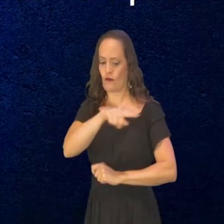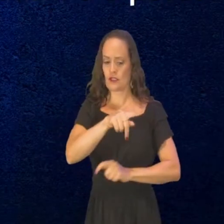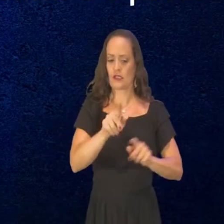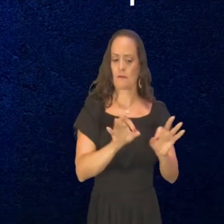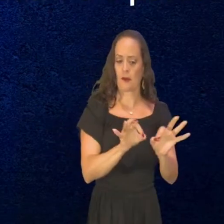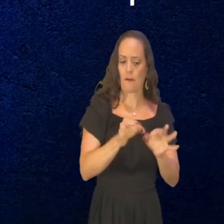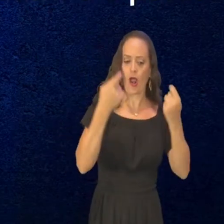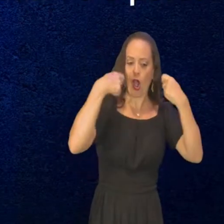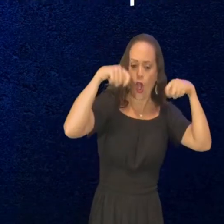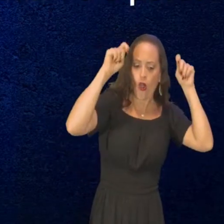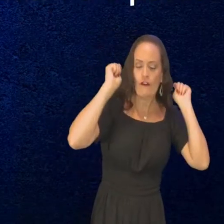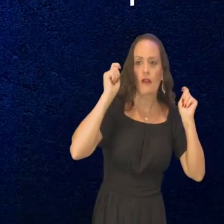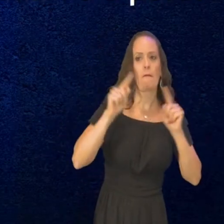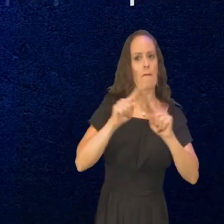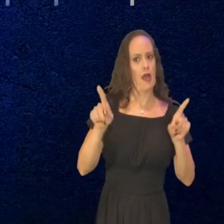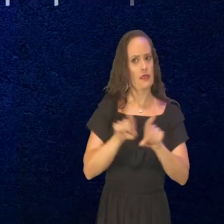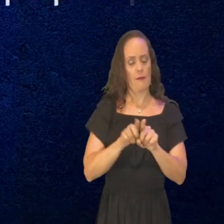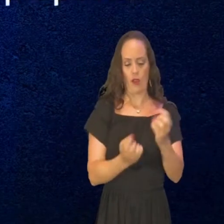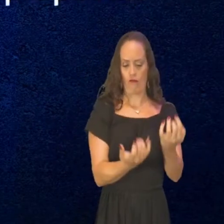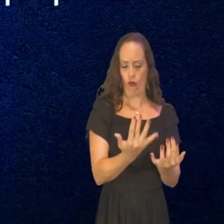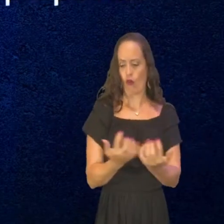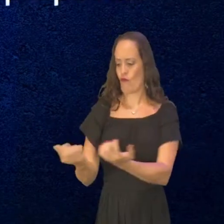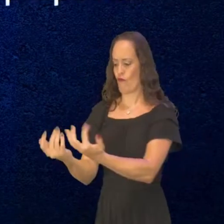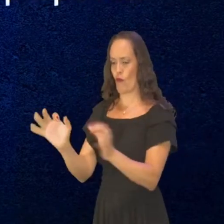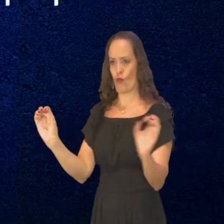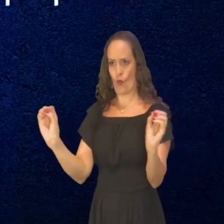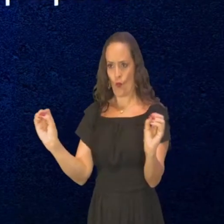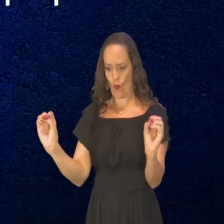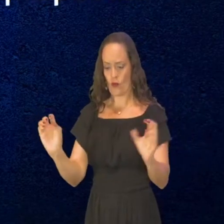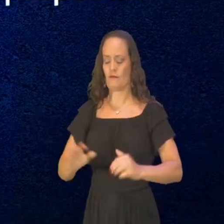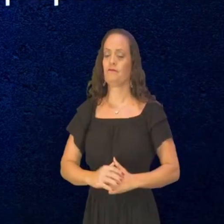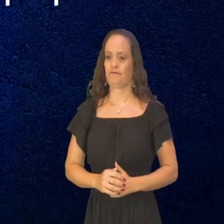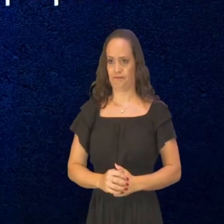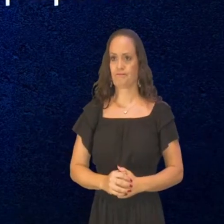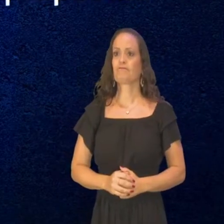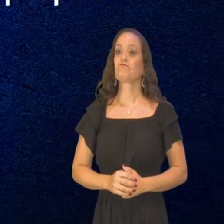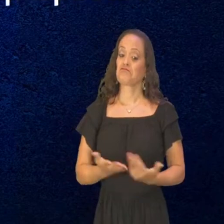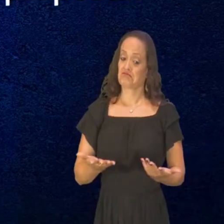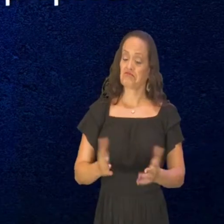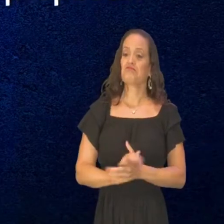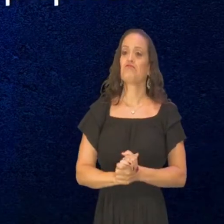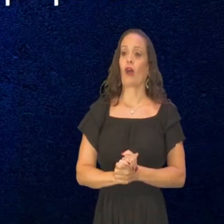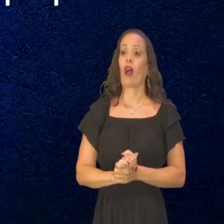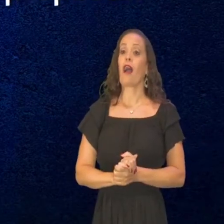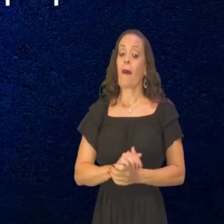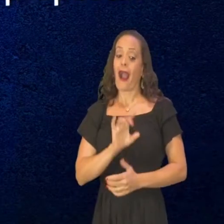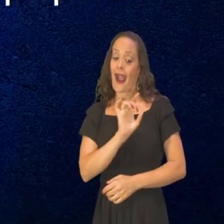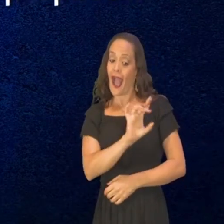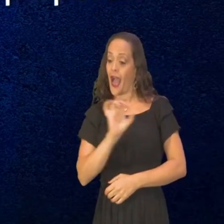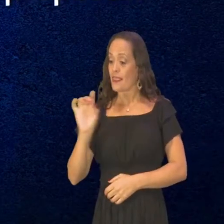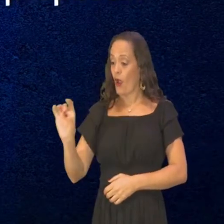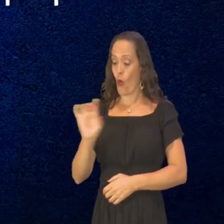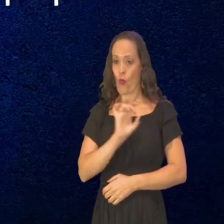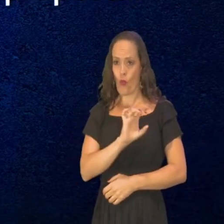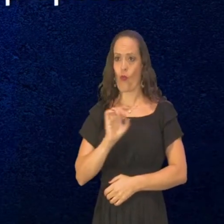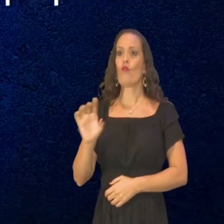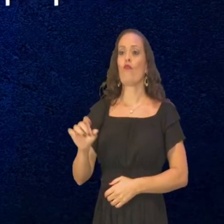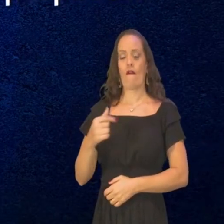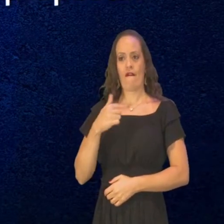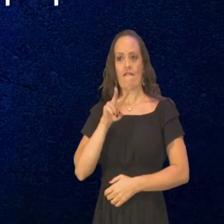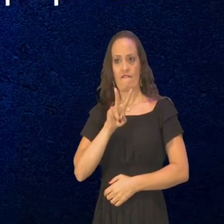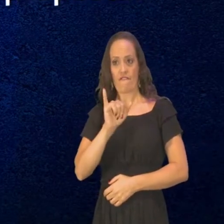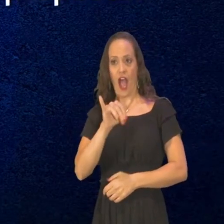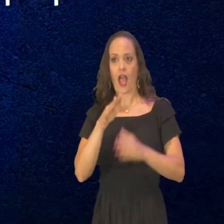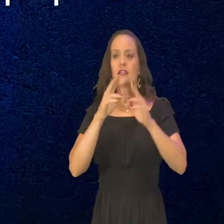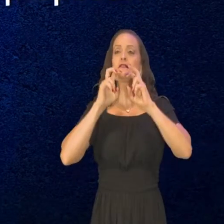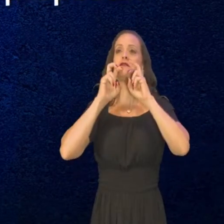lenha, mas não porei fogo. Então eles invocaram o nome de seu Deus, e eu invocarei